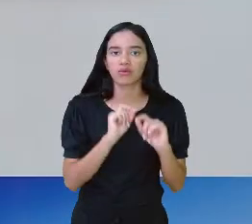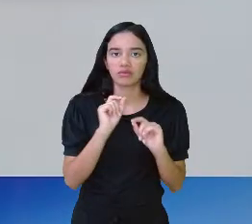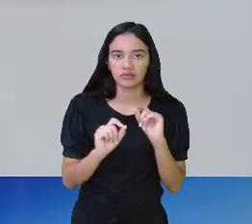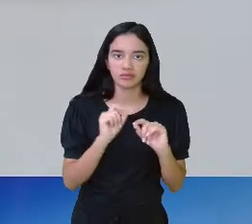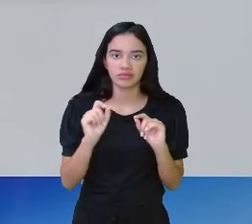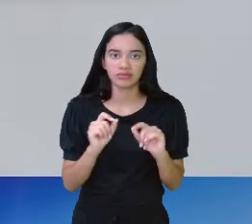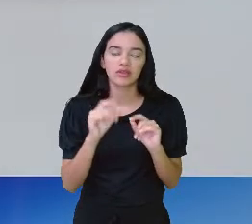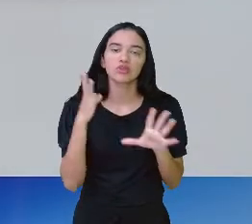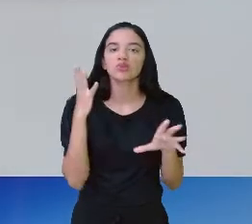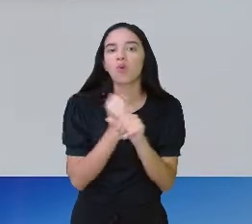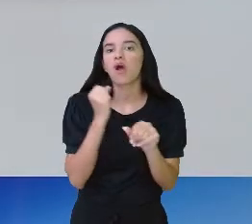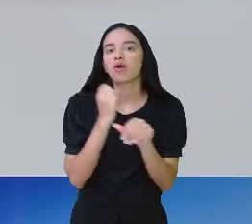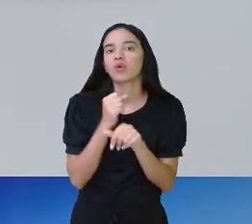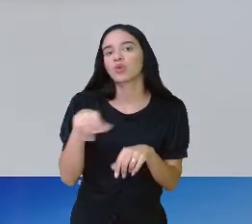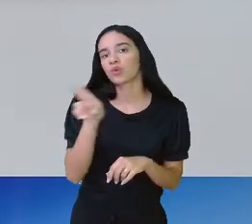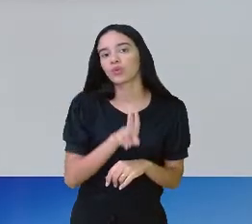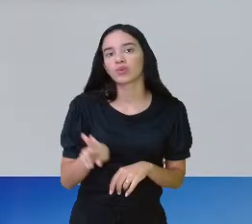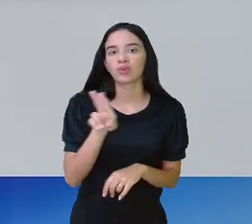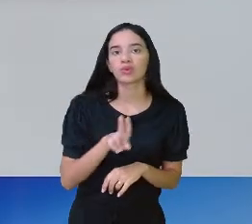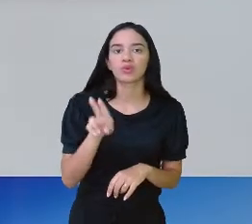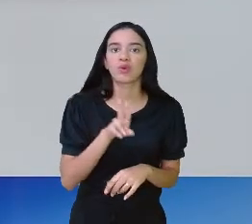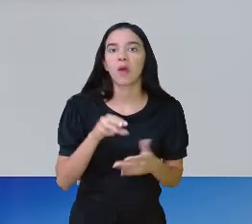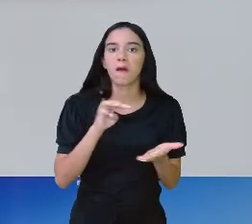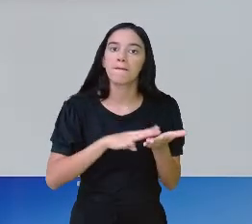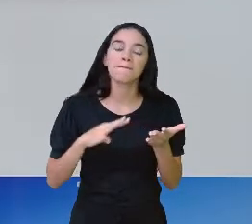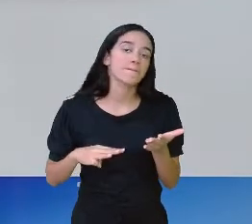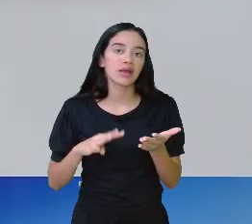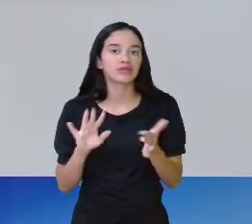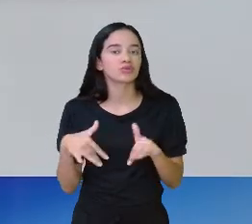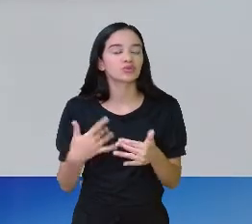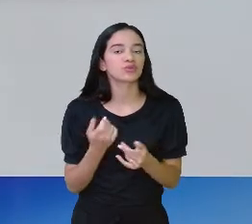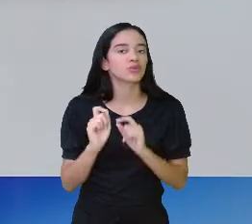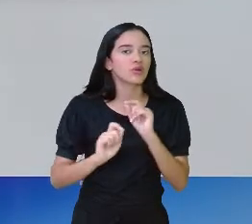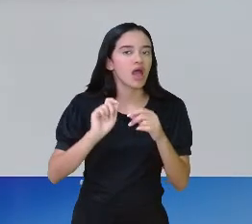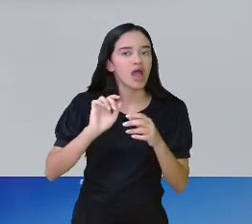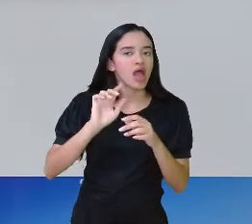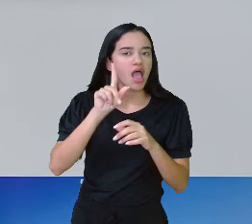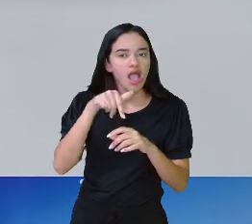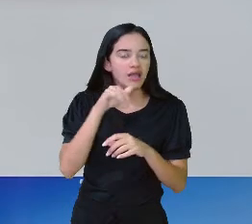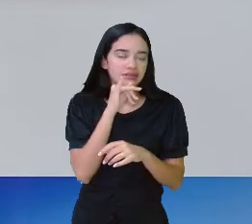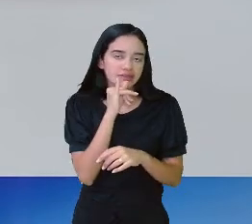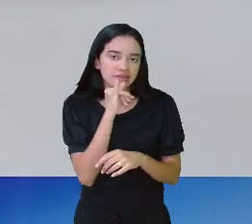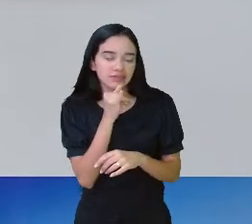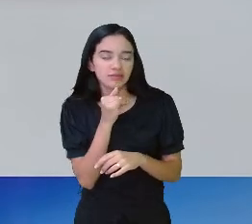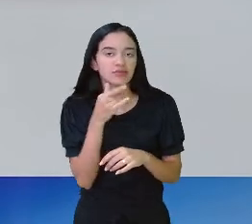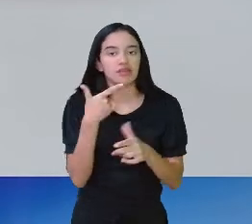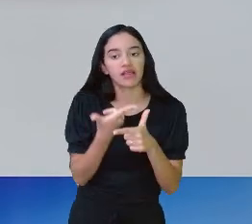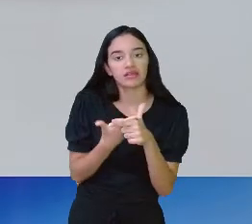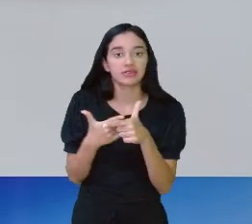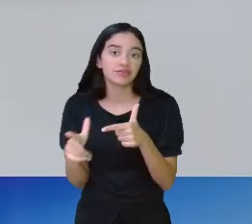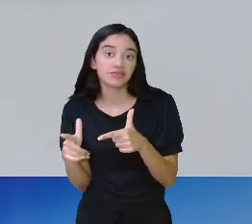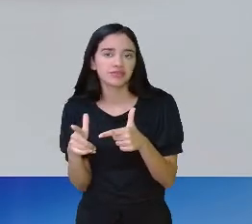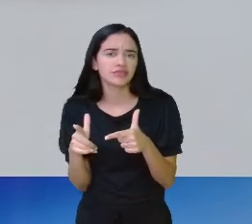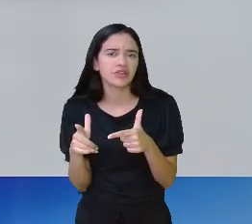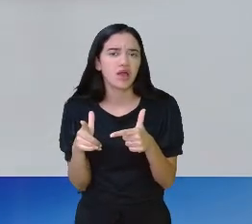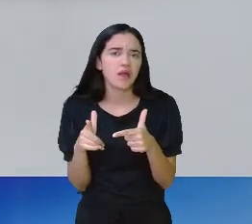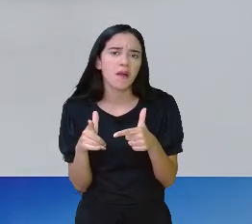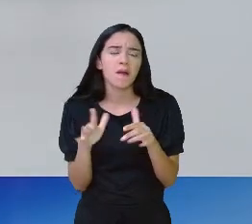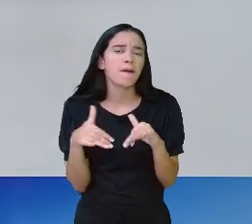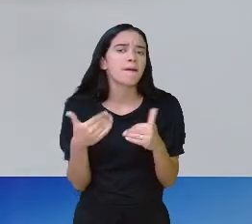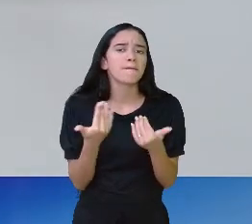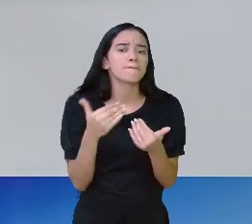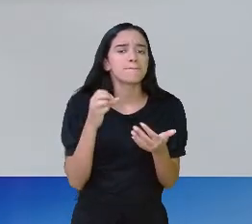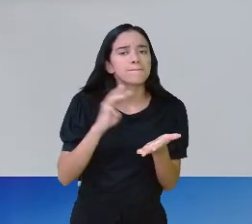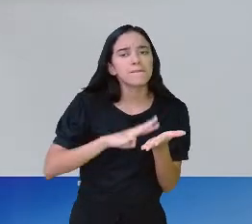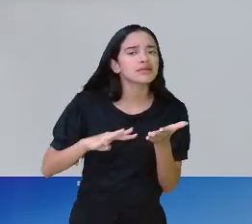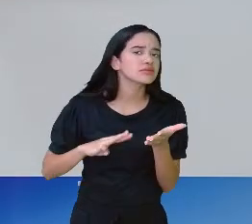é numa conta utilizando o método chave da divisão. Método chave é aquele